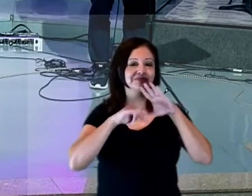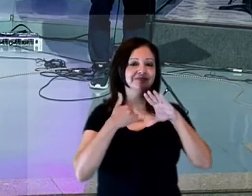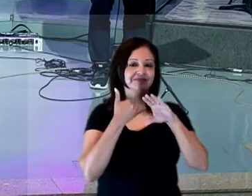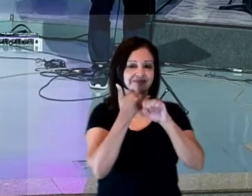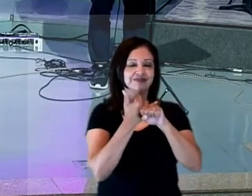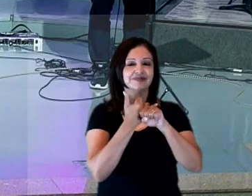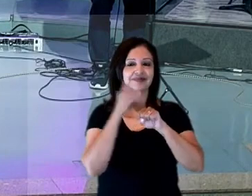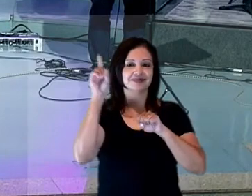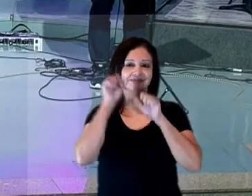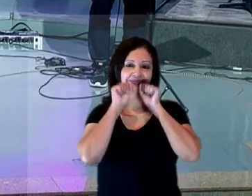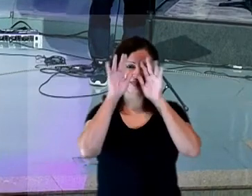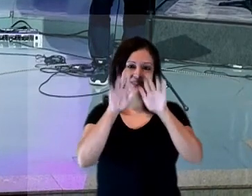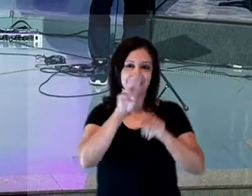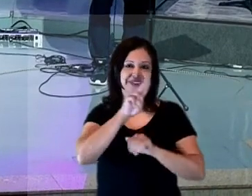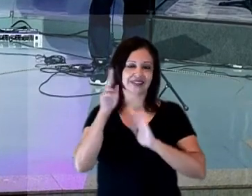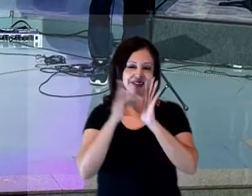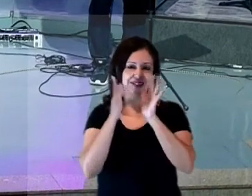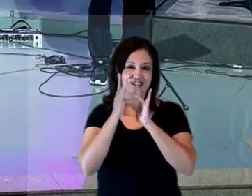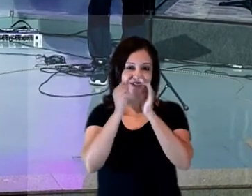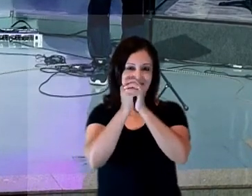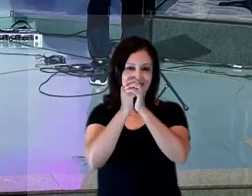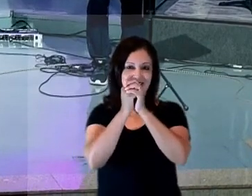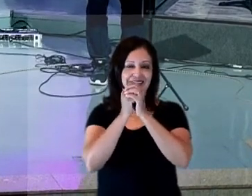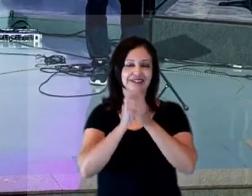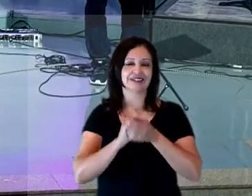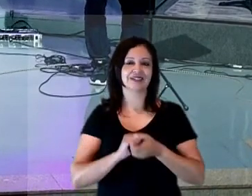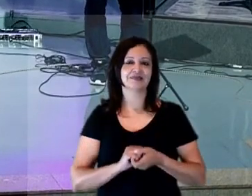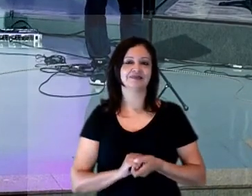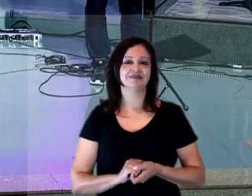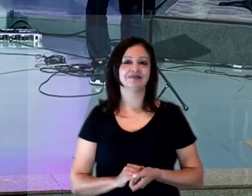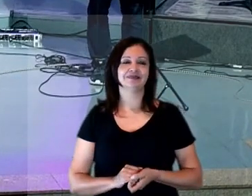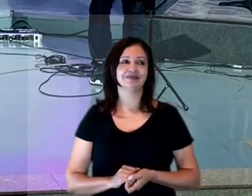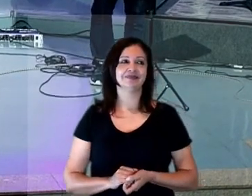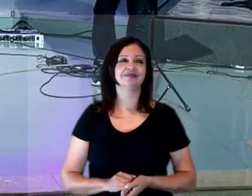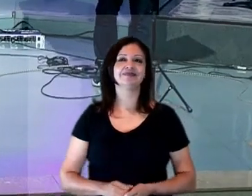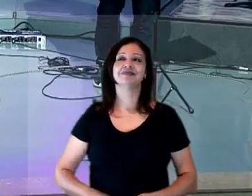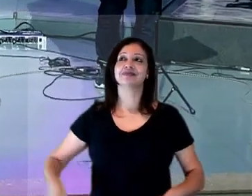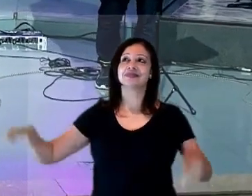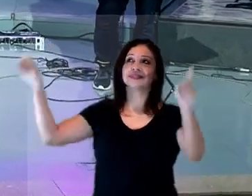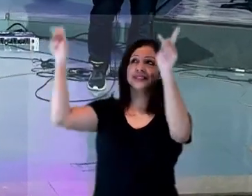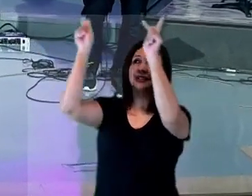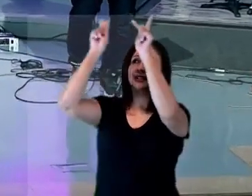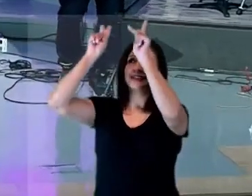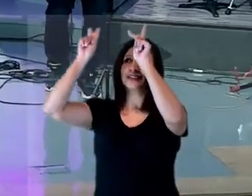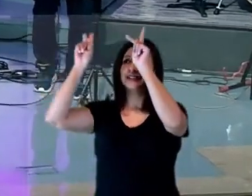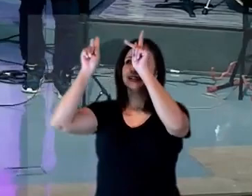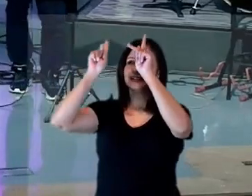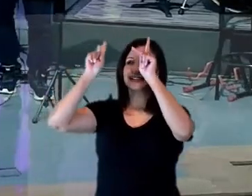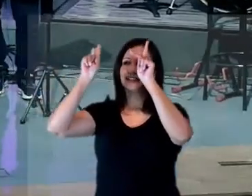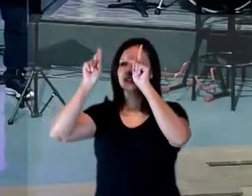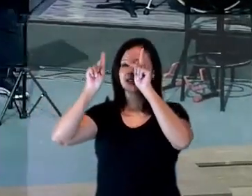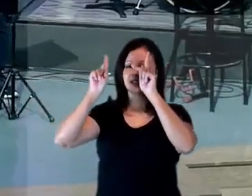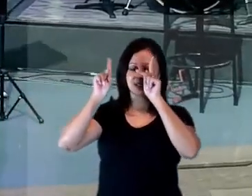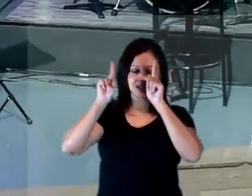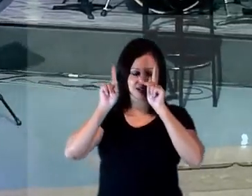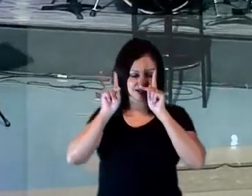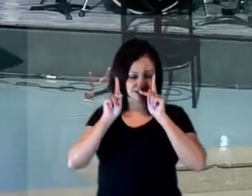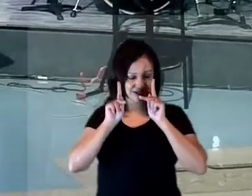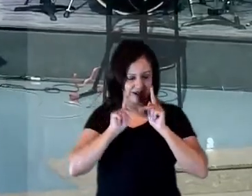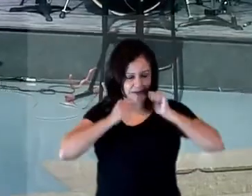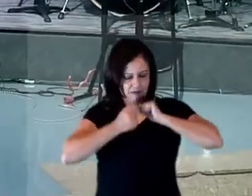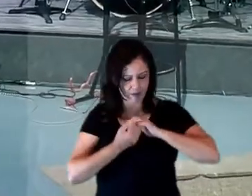abençoe em nome de Jesus. Tu me das a paz que excede todo